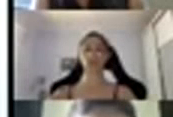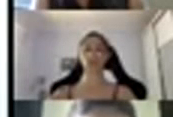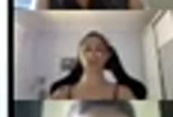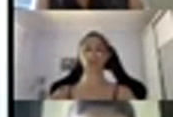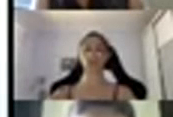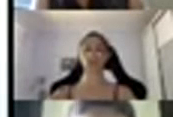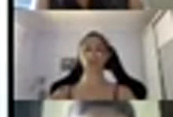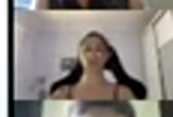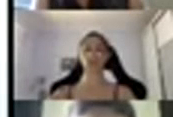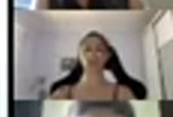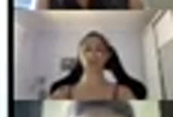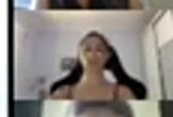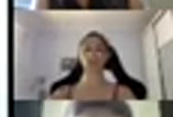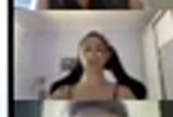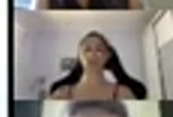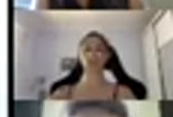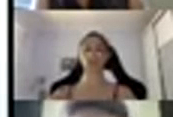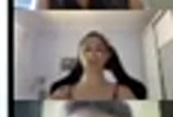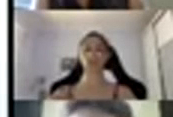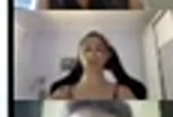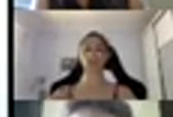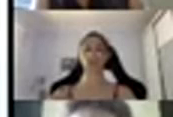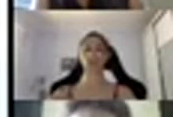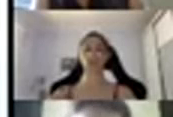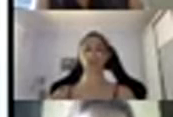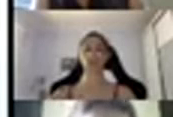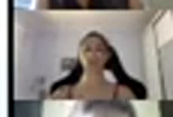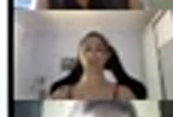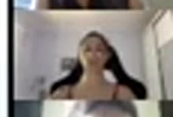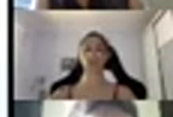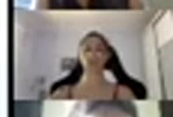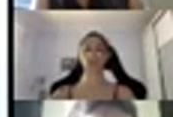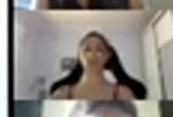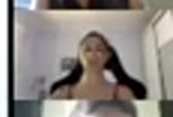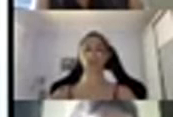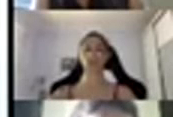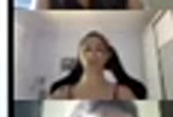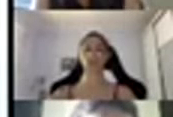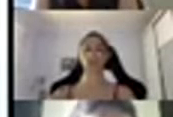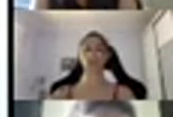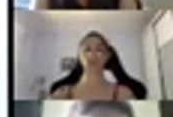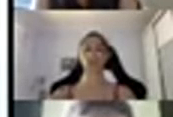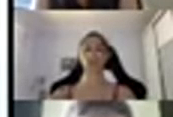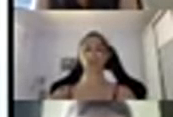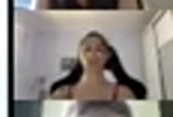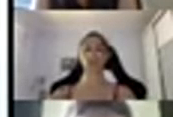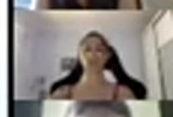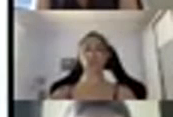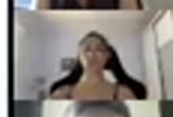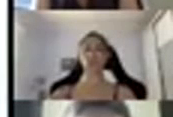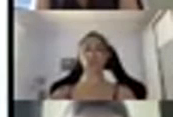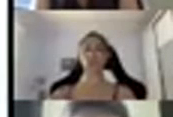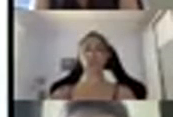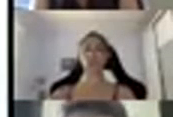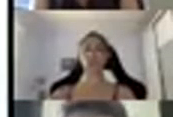semanas aí em elevação clara. Mais uma a gente vai fechar em segunda onda. Mortalidade também, a gente subiu. Foram 486 na